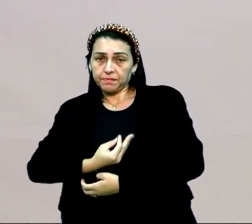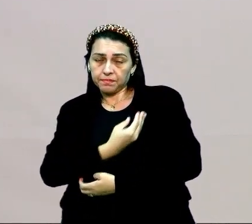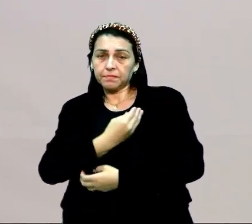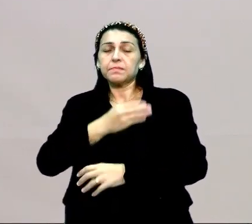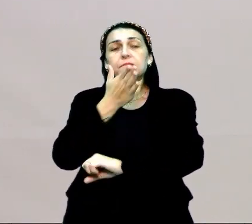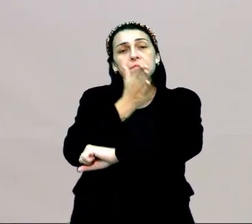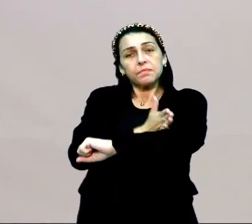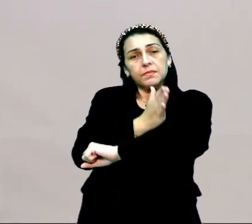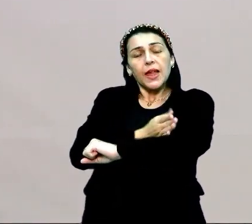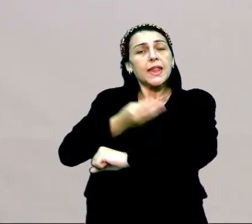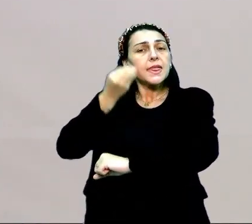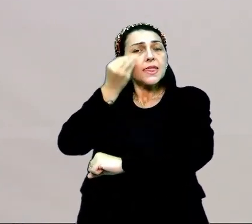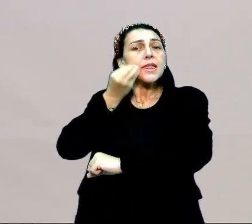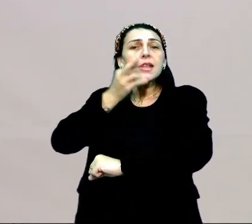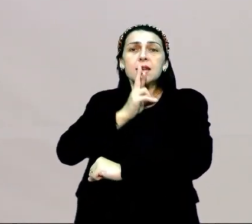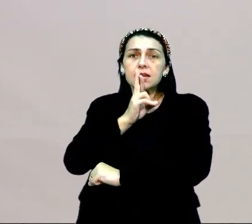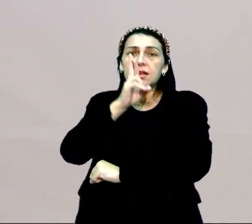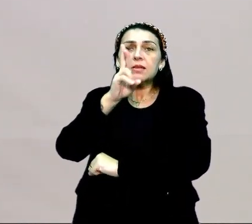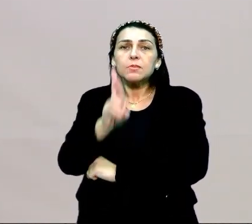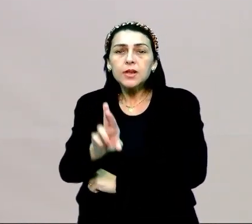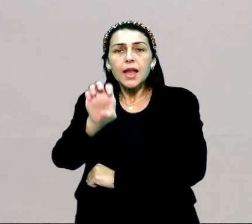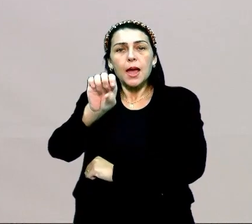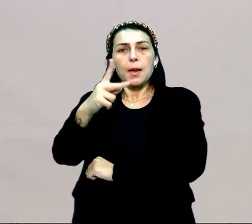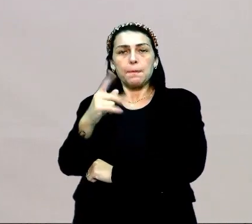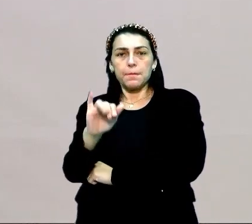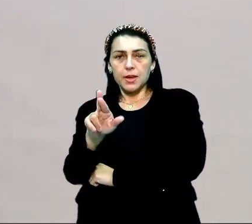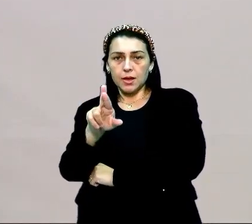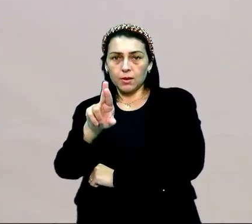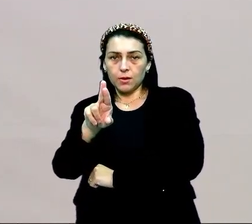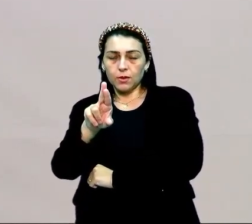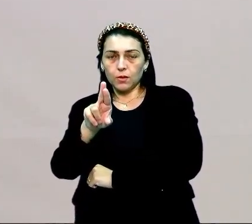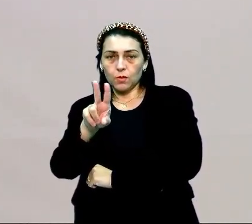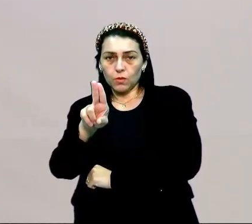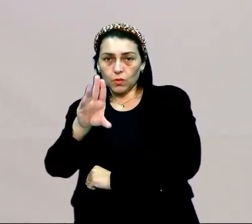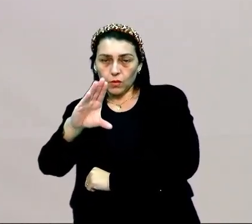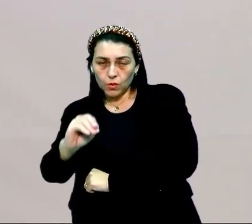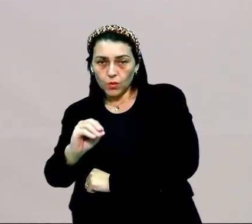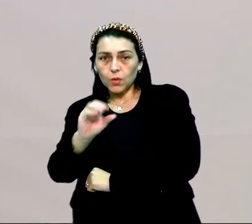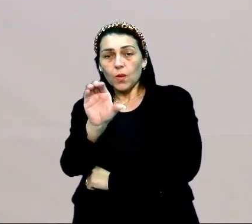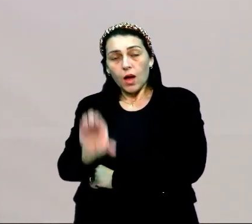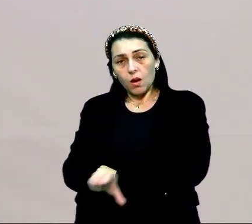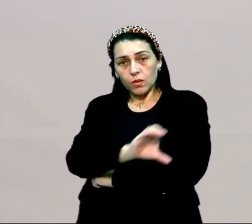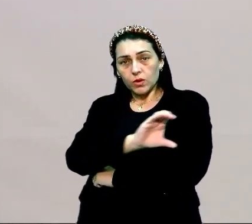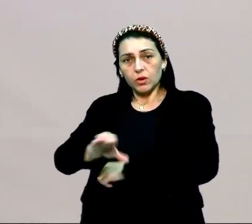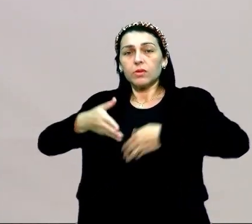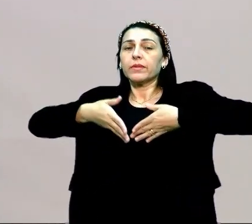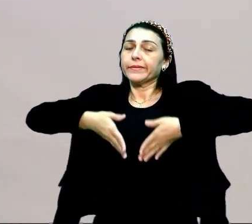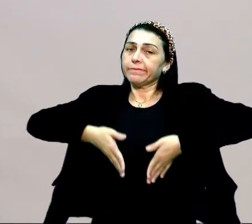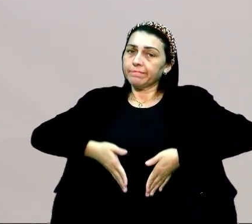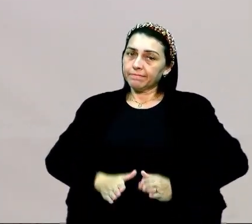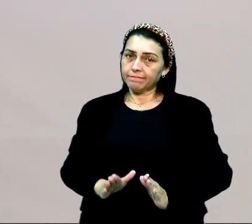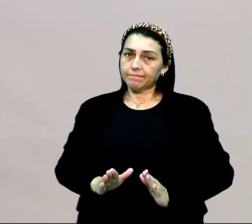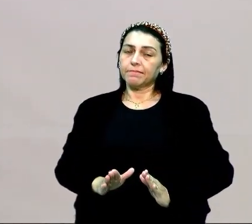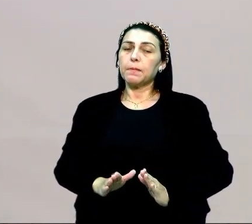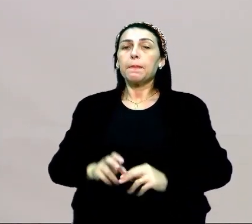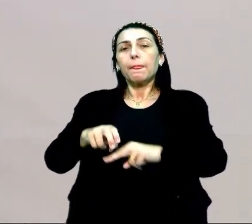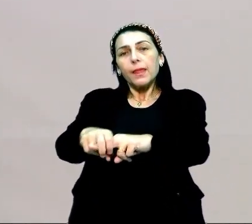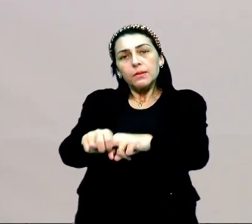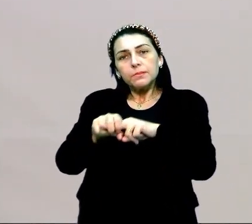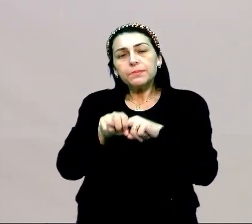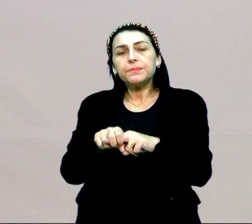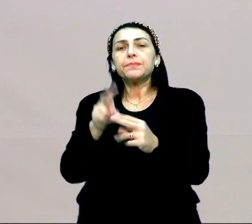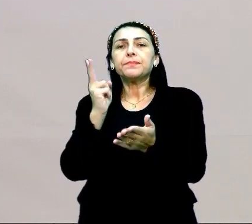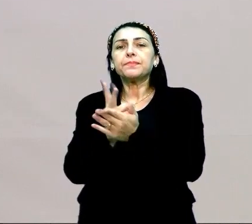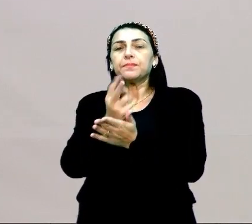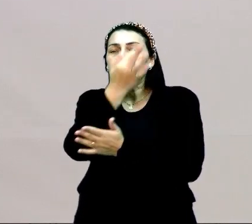dar essa resposta a Epicuro e ao cristianismo no seu nascedouro, Então, por isso é que ele vai ser